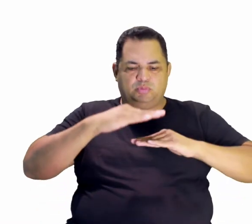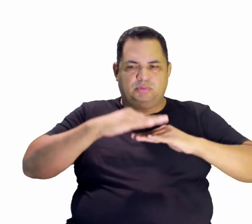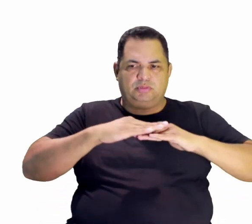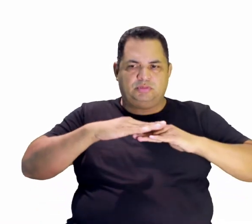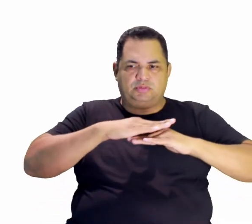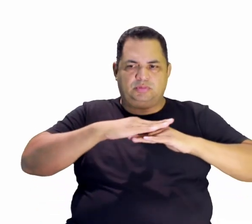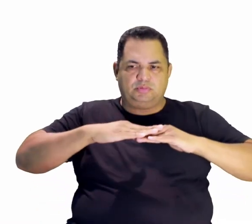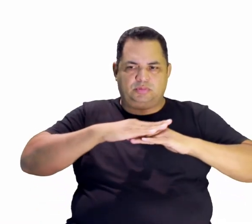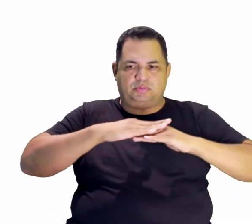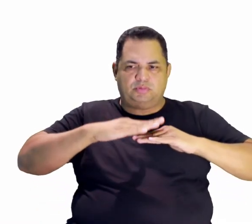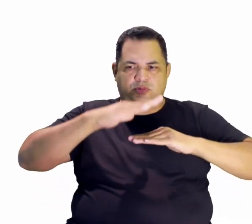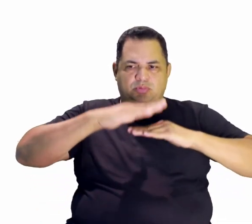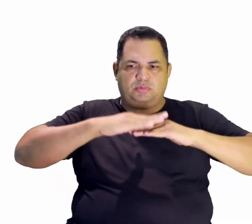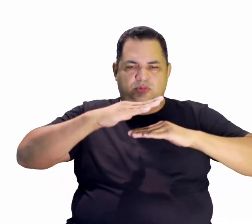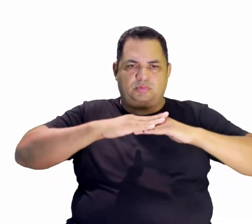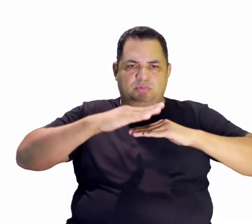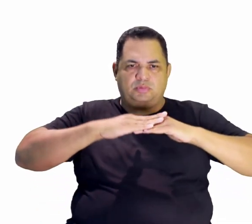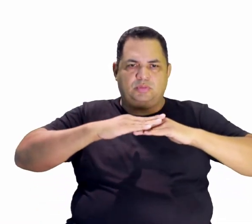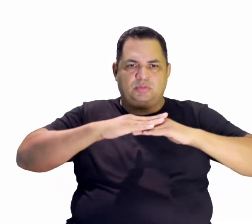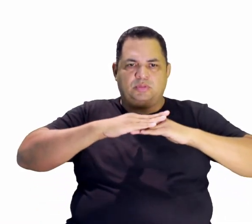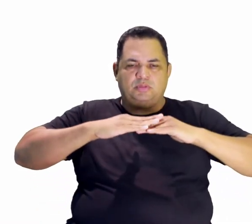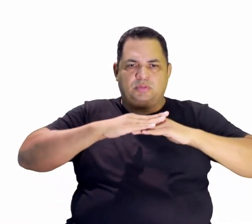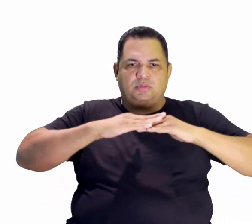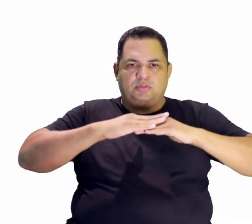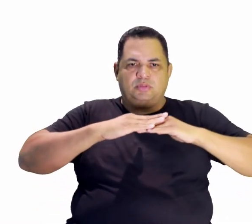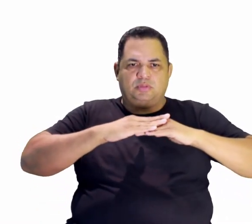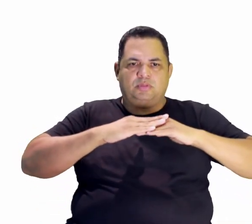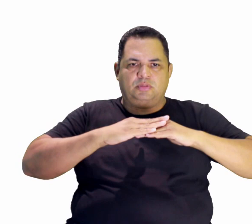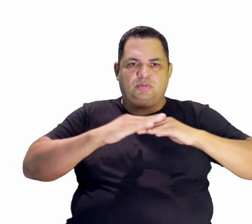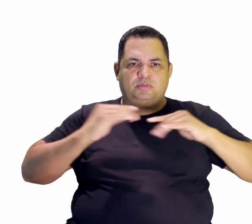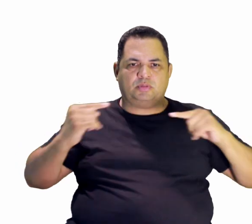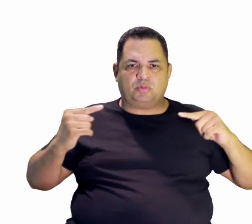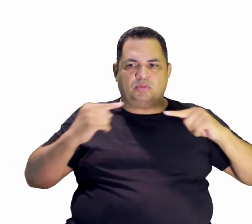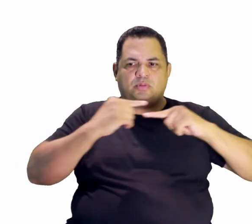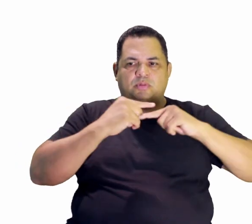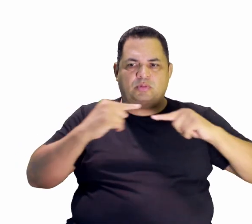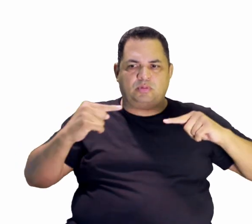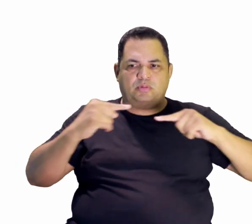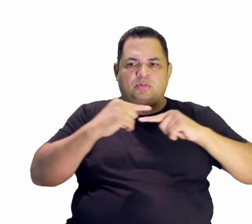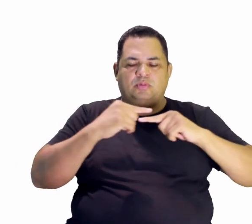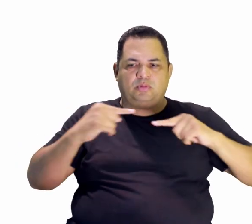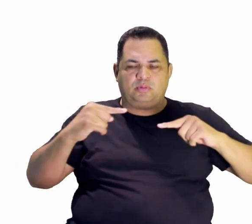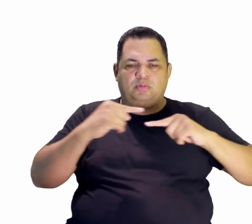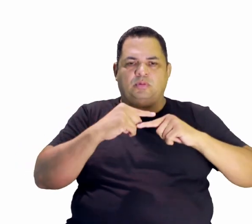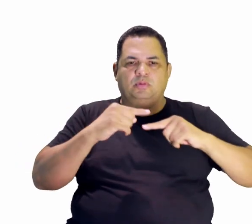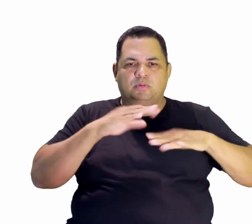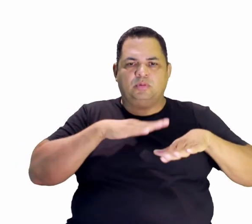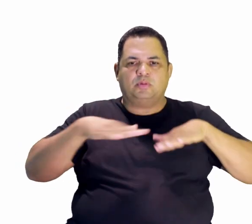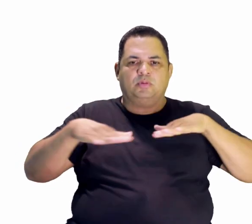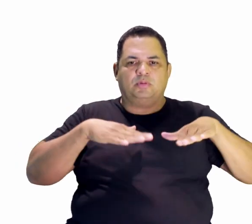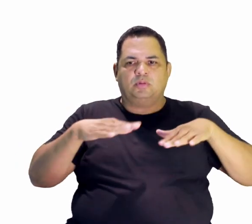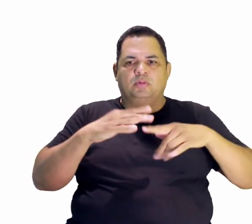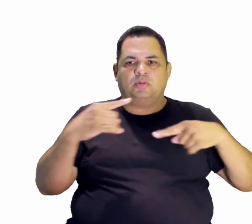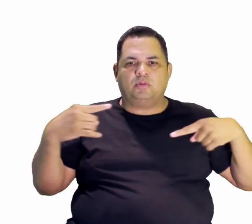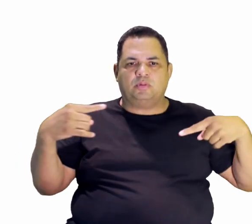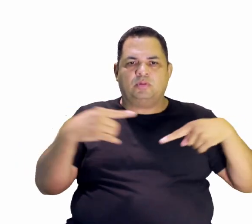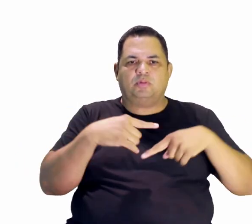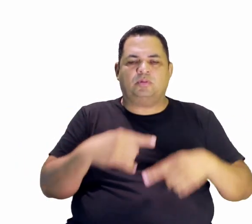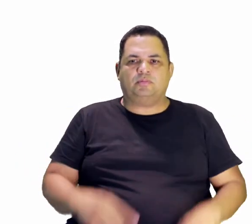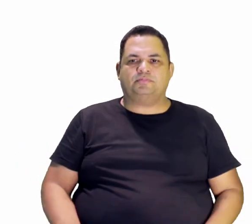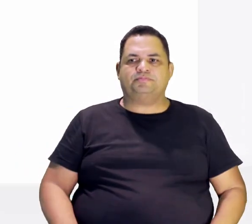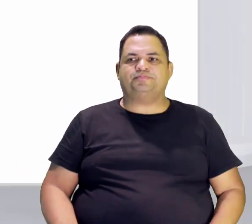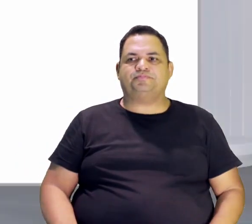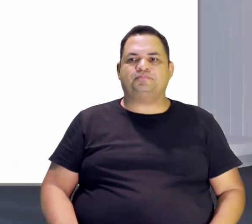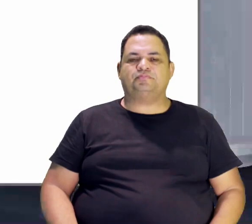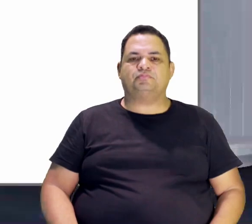ó, entre, ó, tá aqui. E sempre de contrariar o movimento. É aquela força que gosta de contrariar. Tá